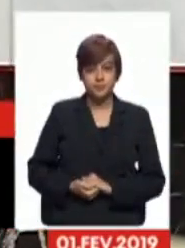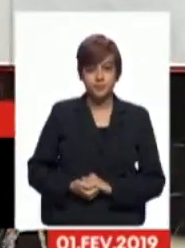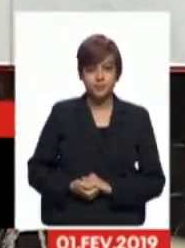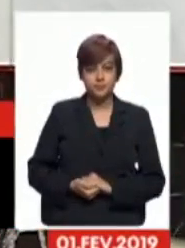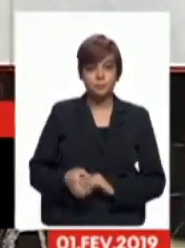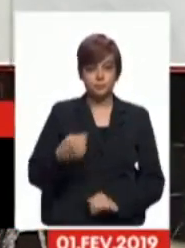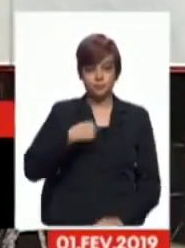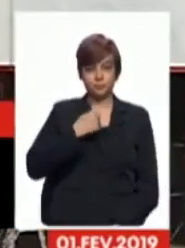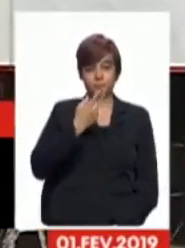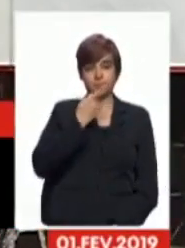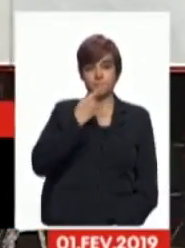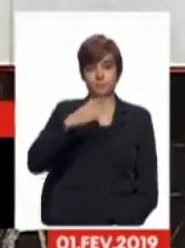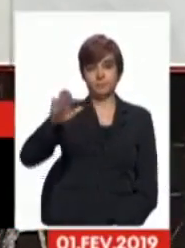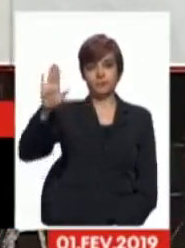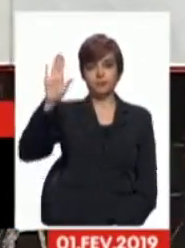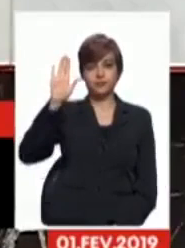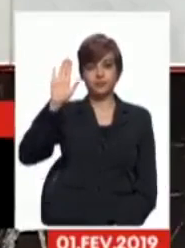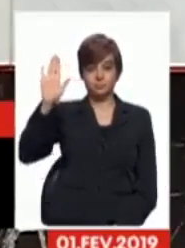Assim o prometo.